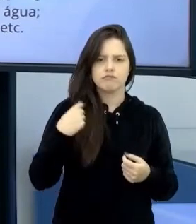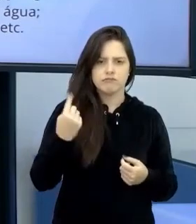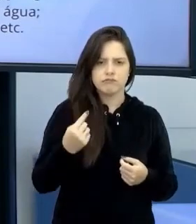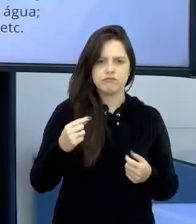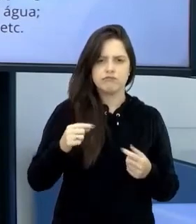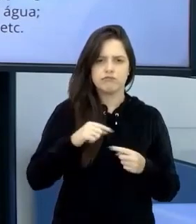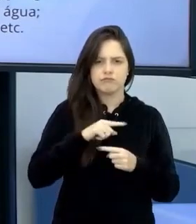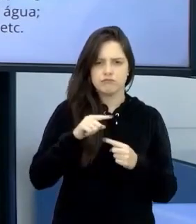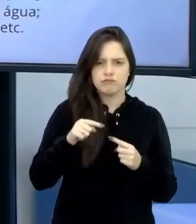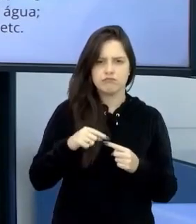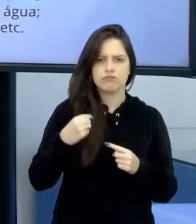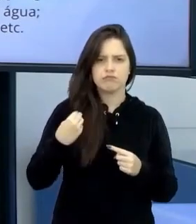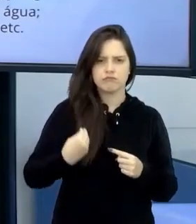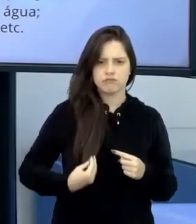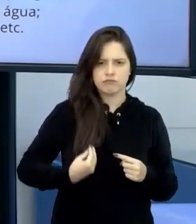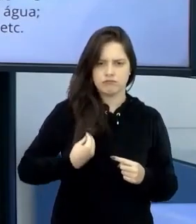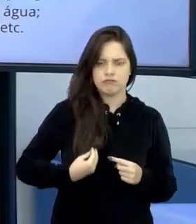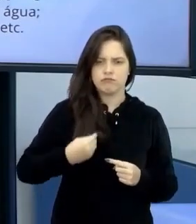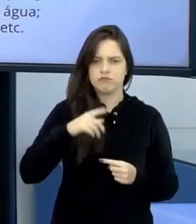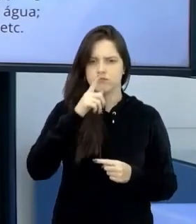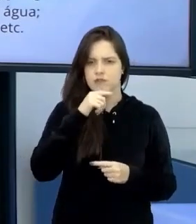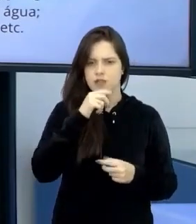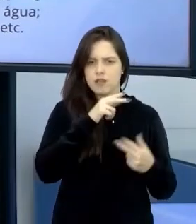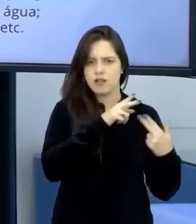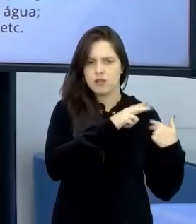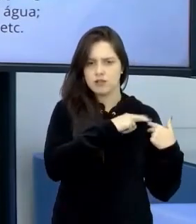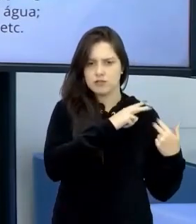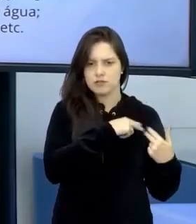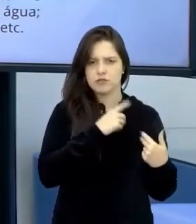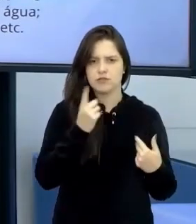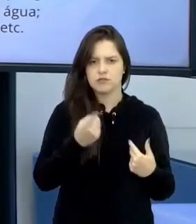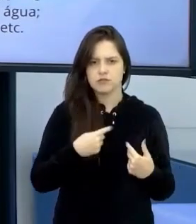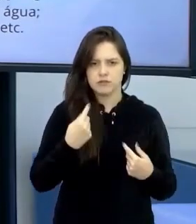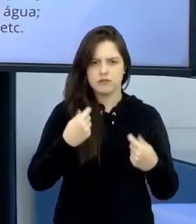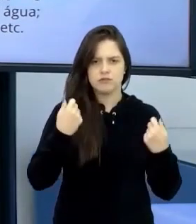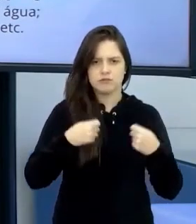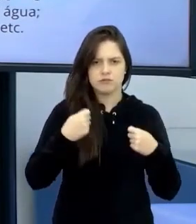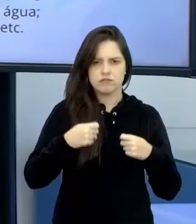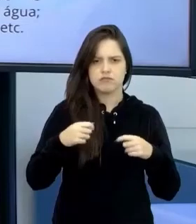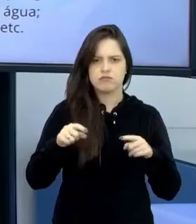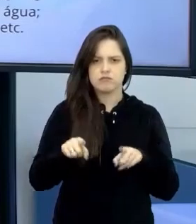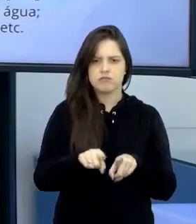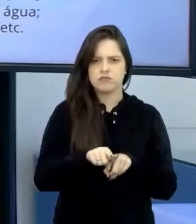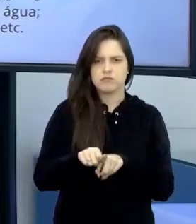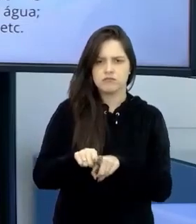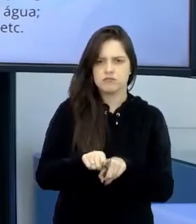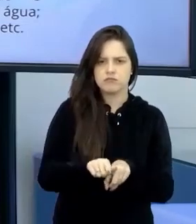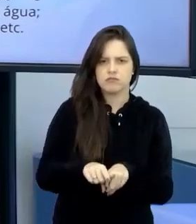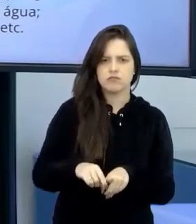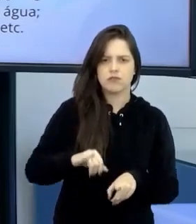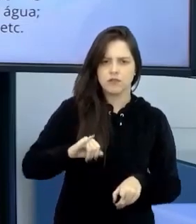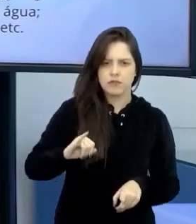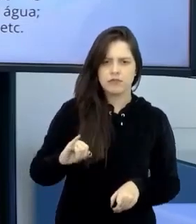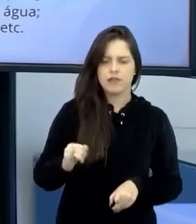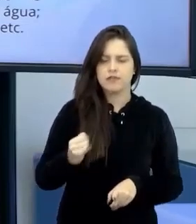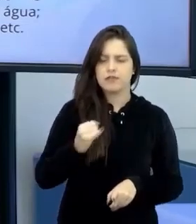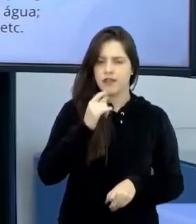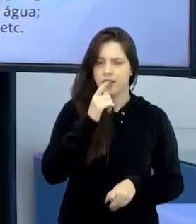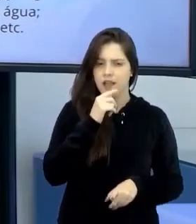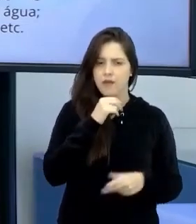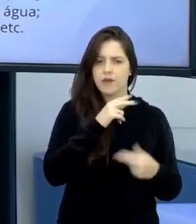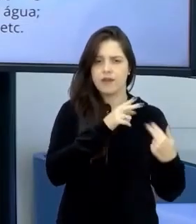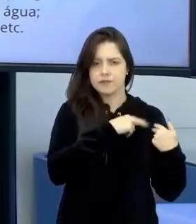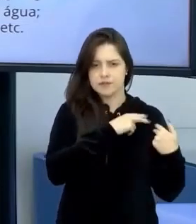está disponível a nós, mas nós temos que cuidar dela. Usar sim, mas usar com responsabilidade. Lembrando que nós temos